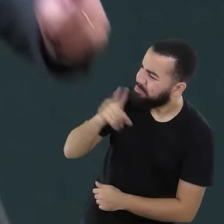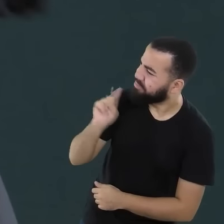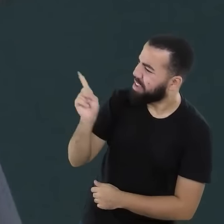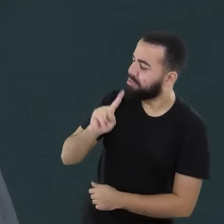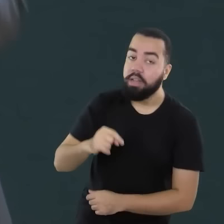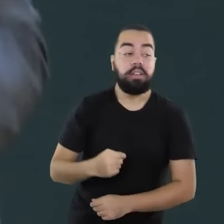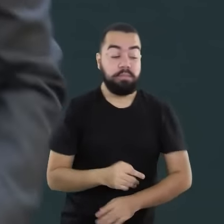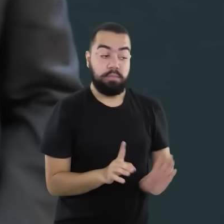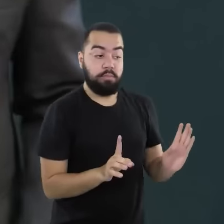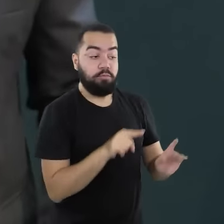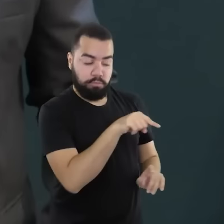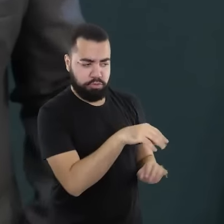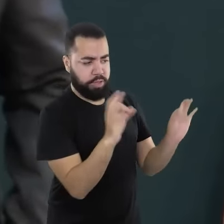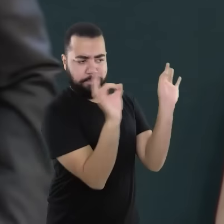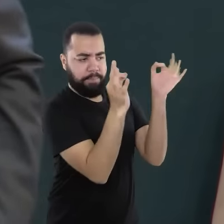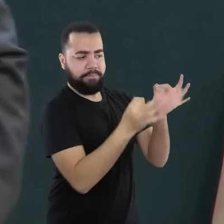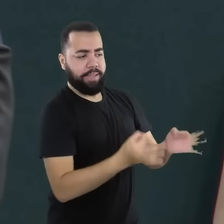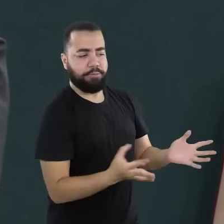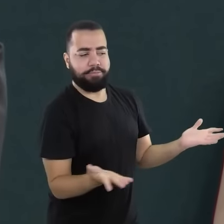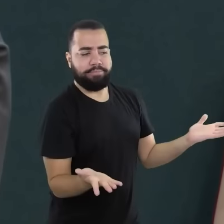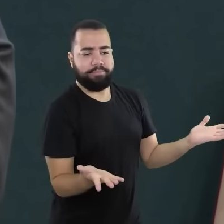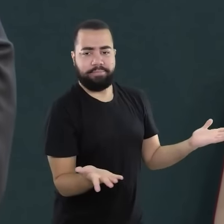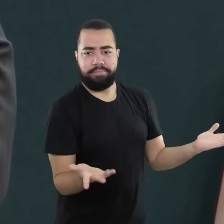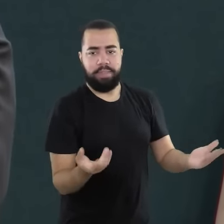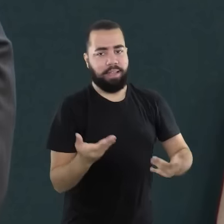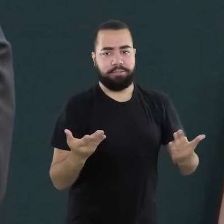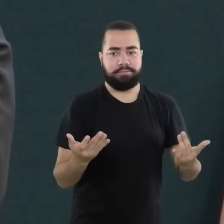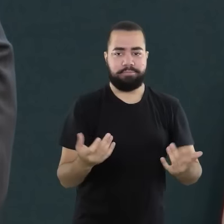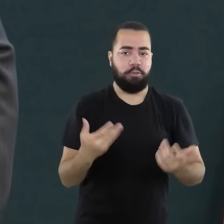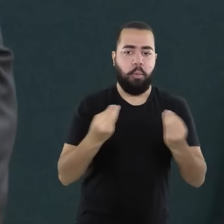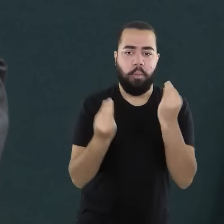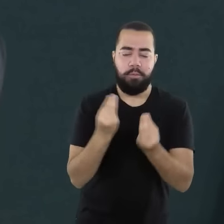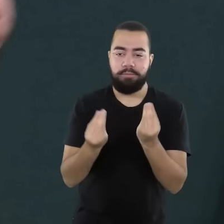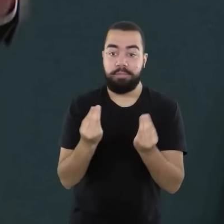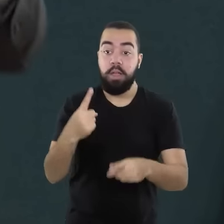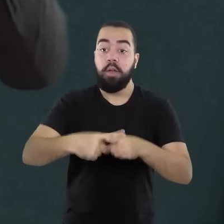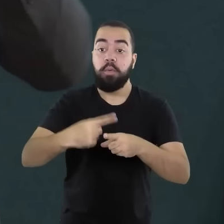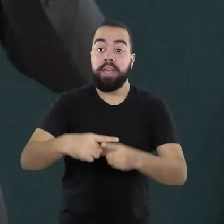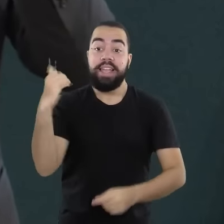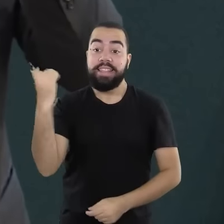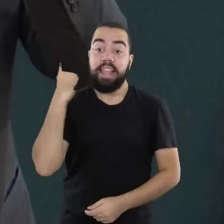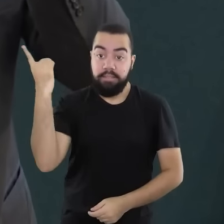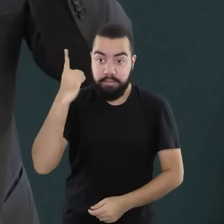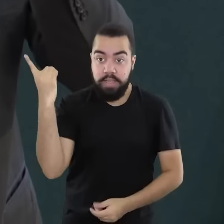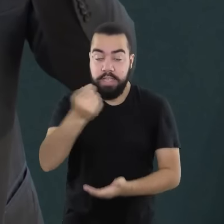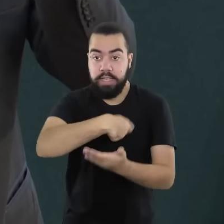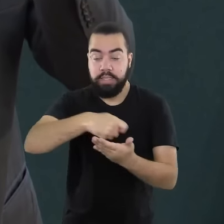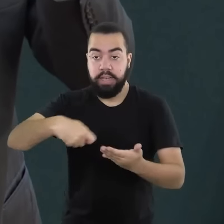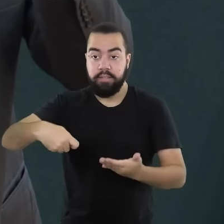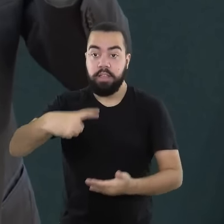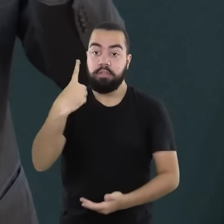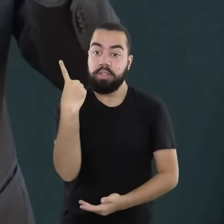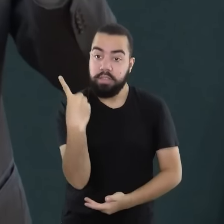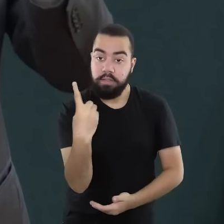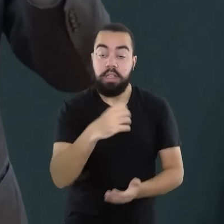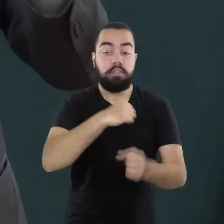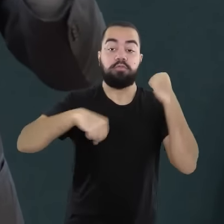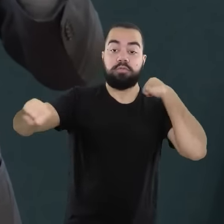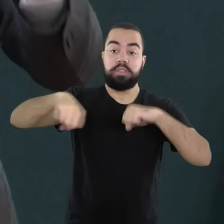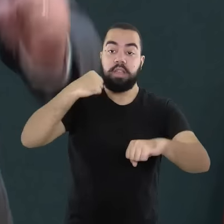Mas Davi, no Salmo 139, ele diz, sonda-me, ó Deus, e conhece o quê? O meu